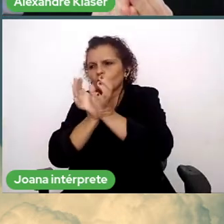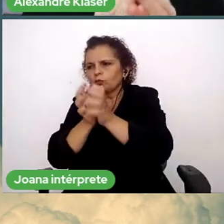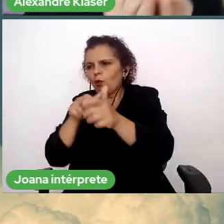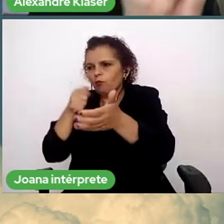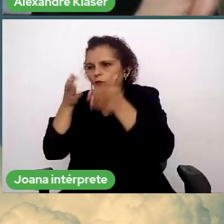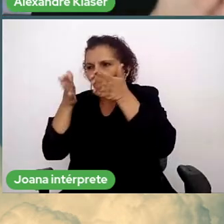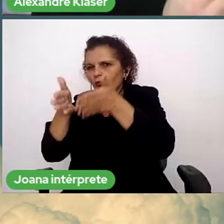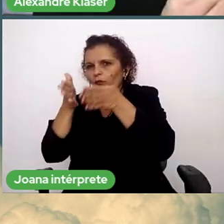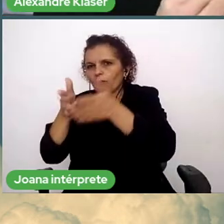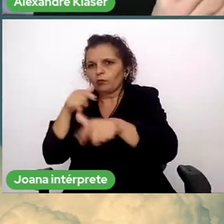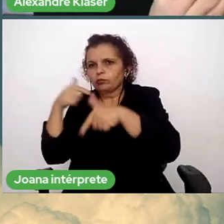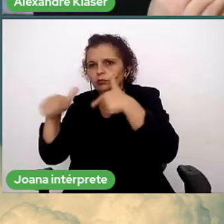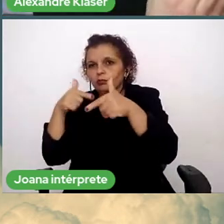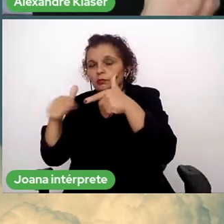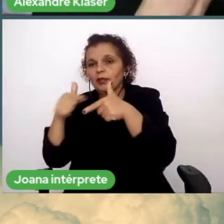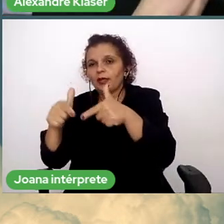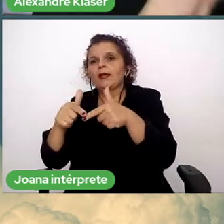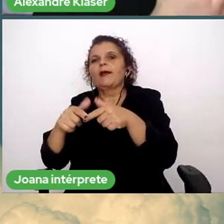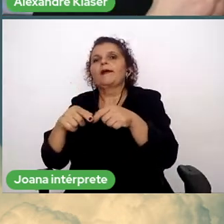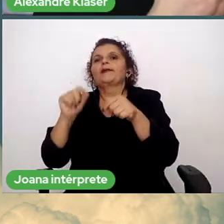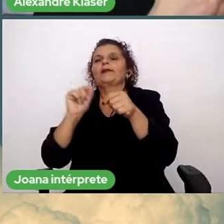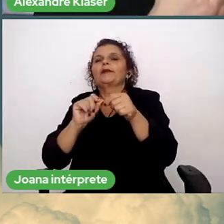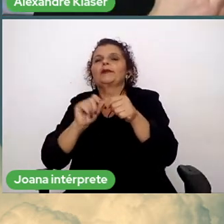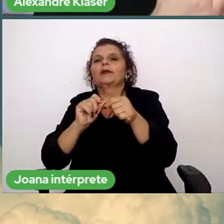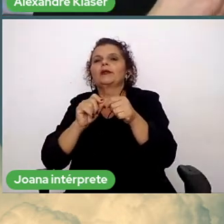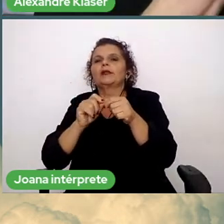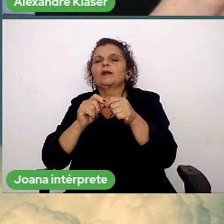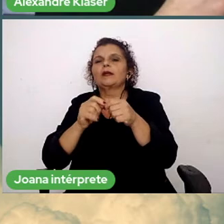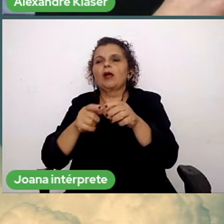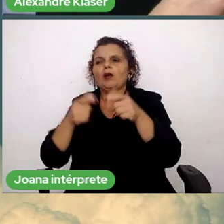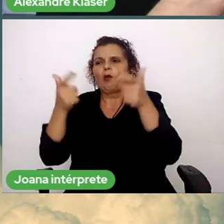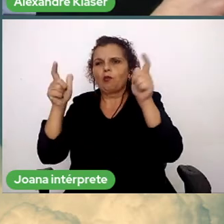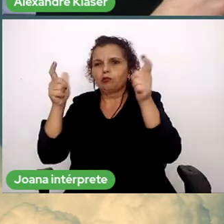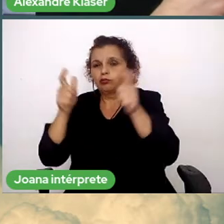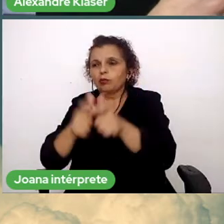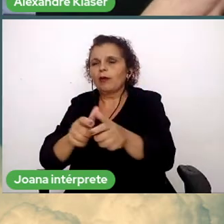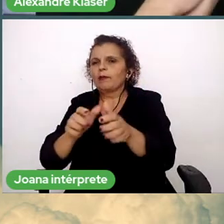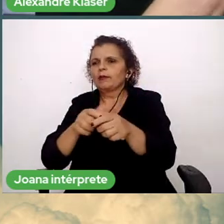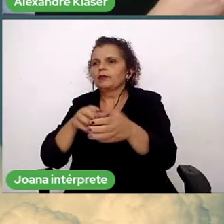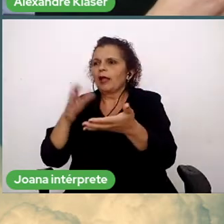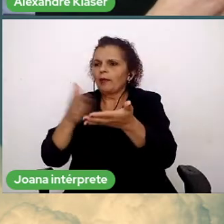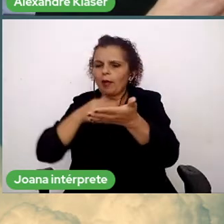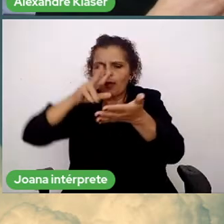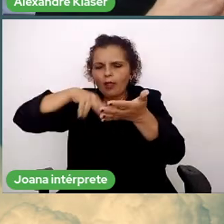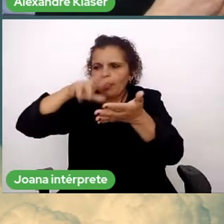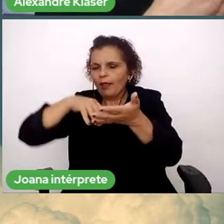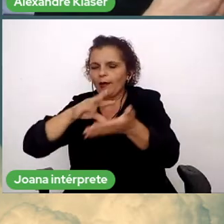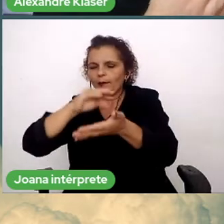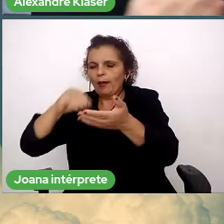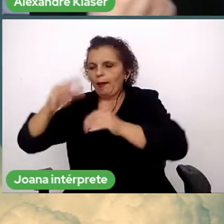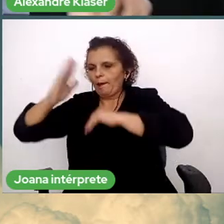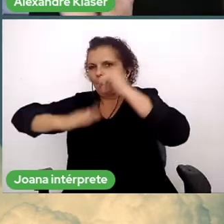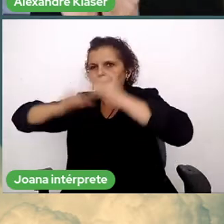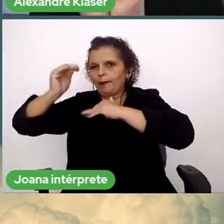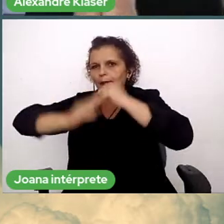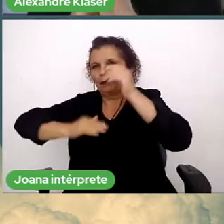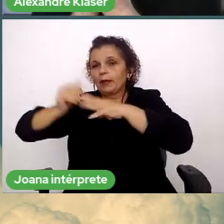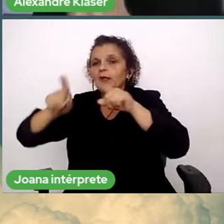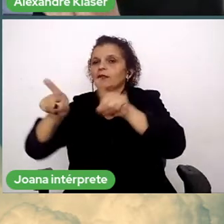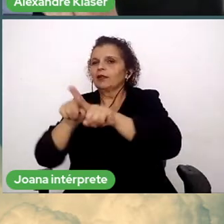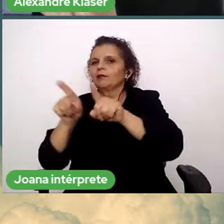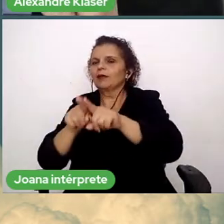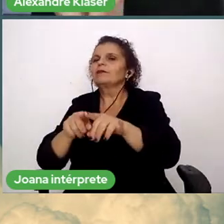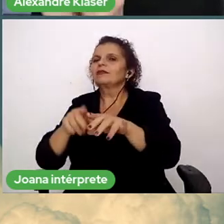aquilo? A gente pretende estressar aquele mecanismo, porque uma coisa é tirar do livro, outra coisa é colocar na prática. Na prática, sempre tem